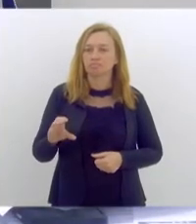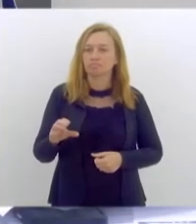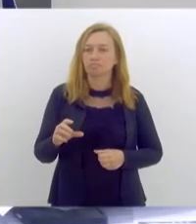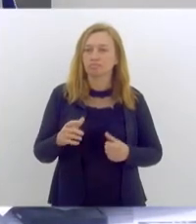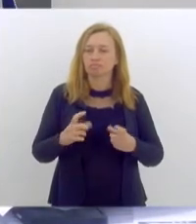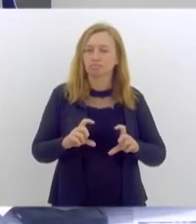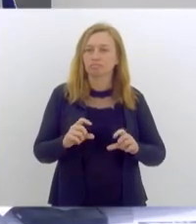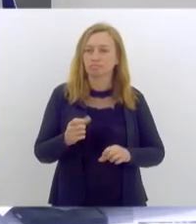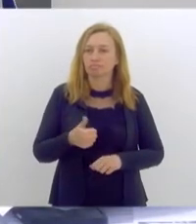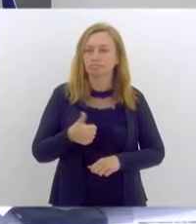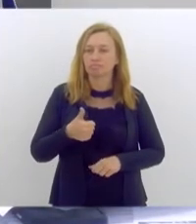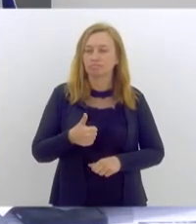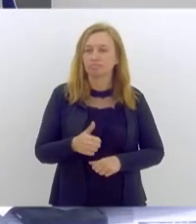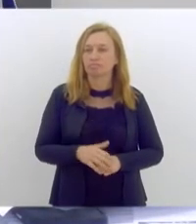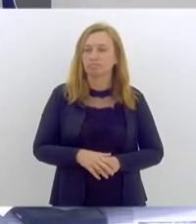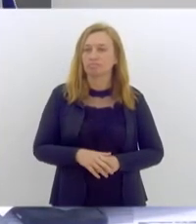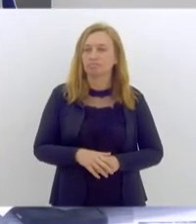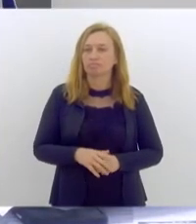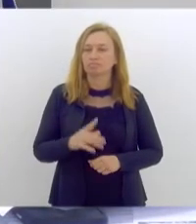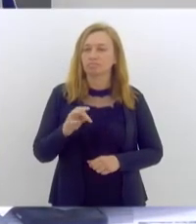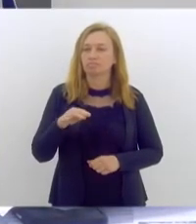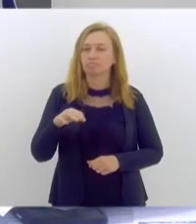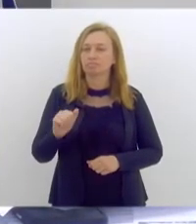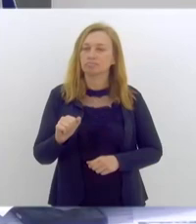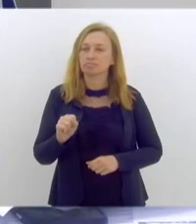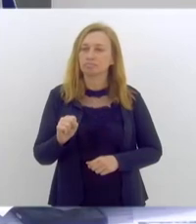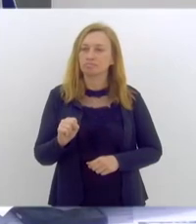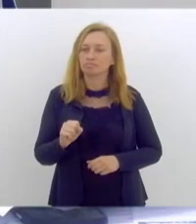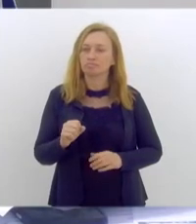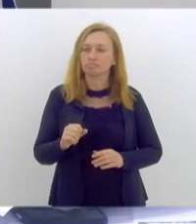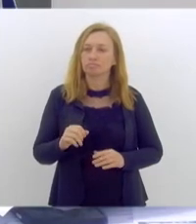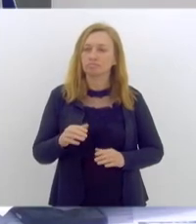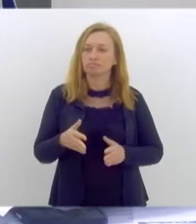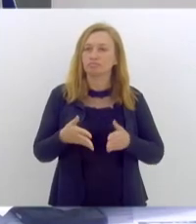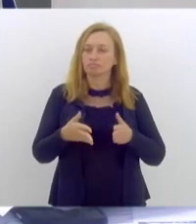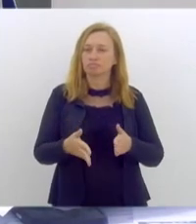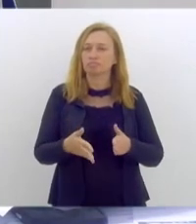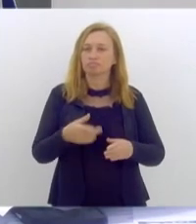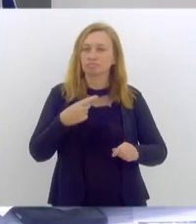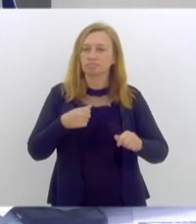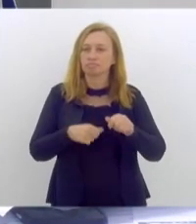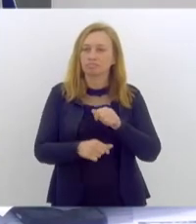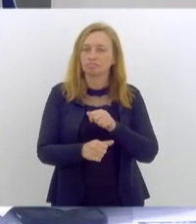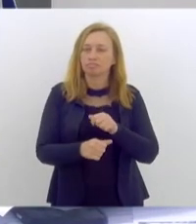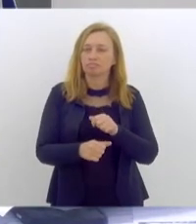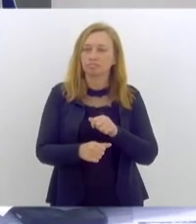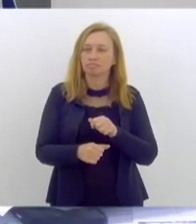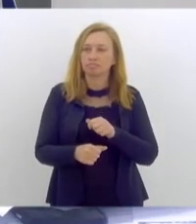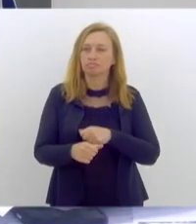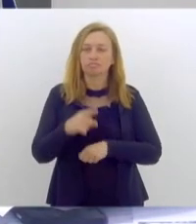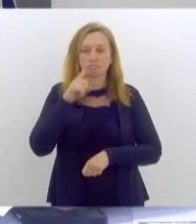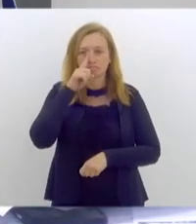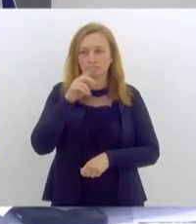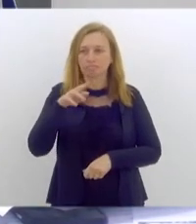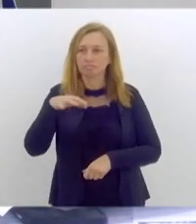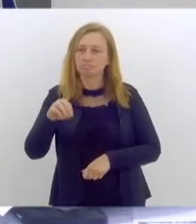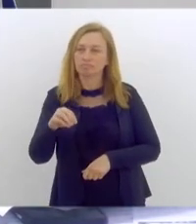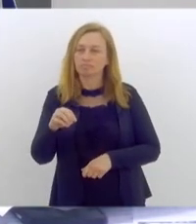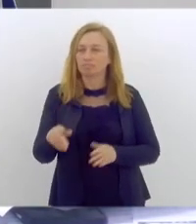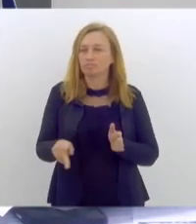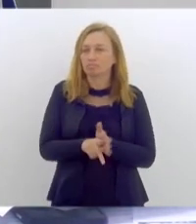primeiro as garantias serão prestadas exclusivamente nos financiamentos em que o risco de crédito for da